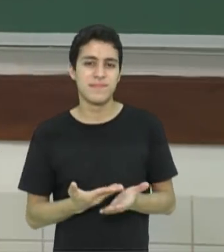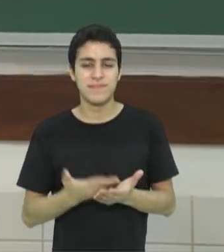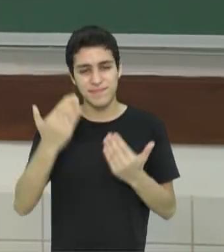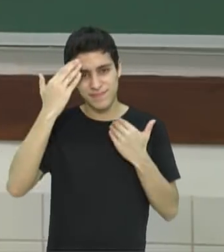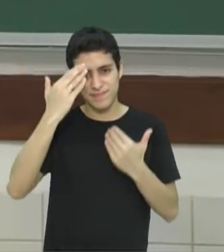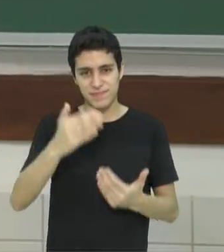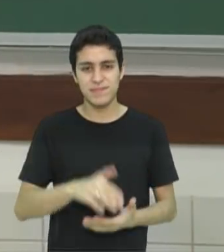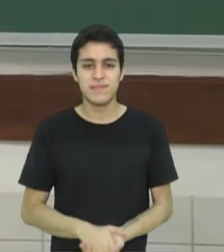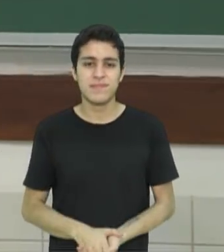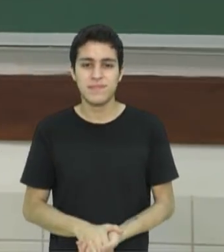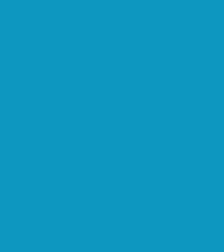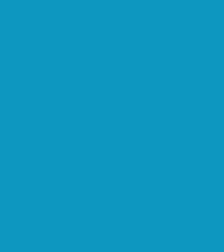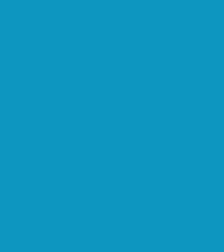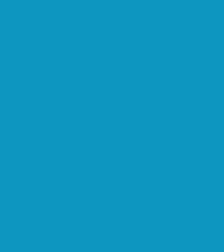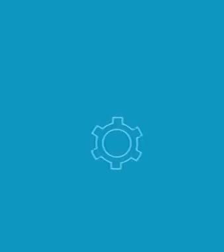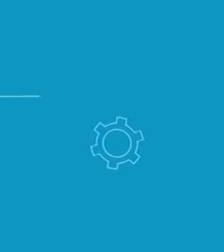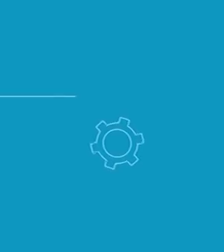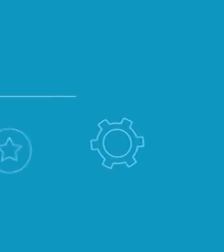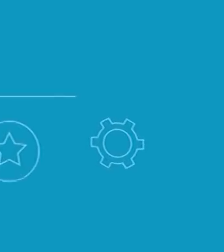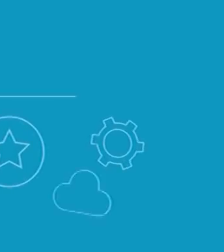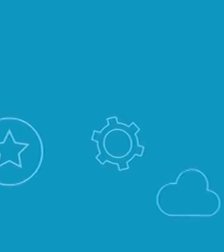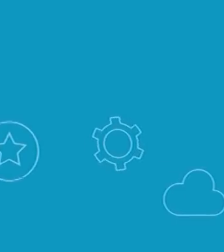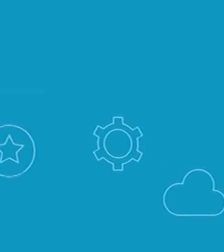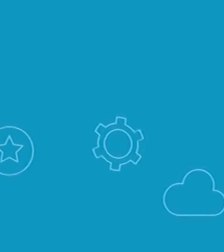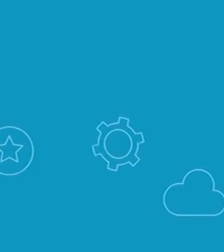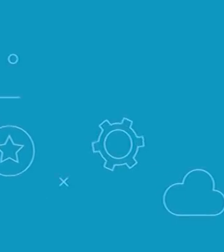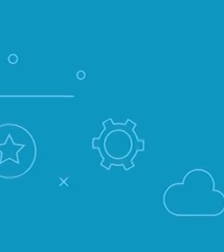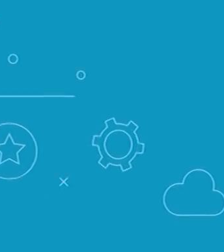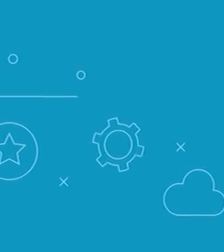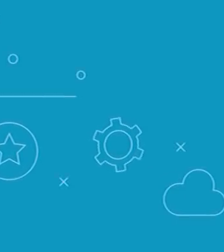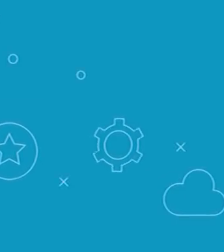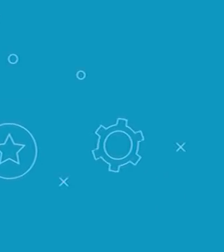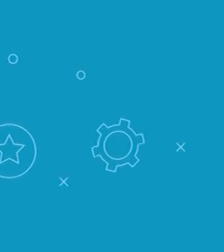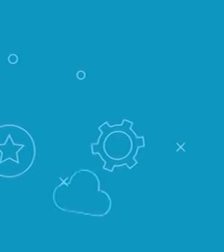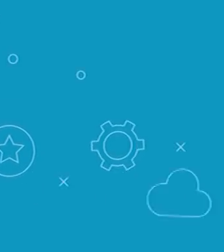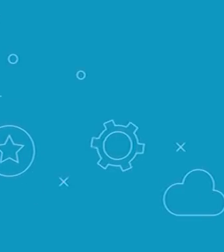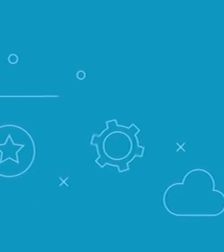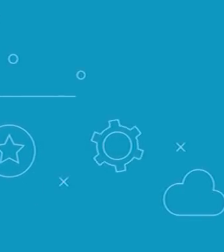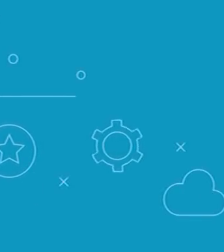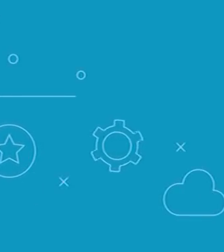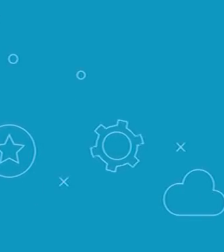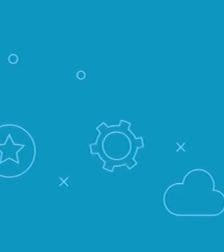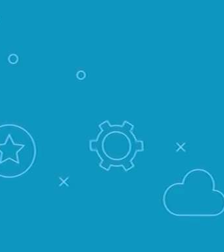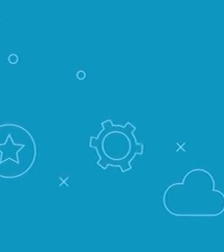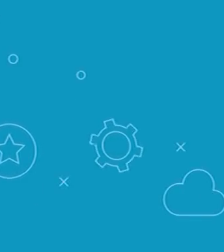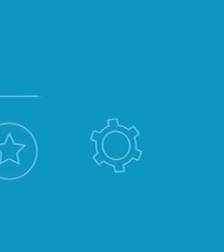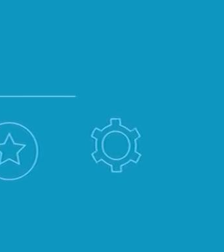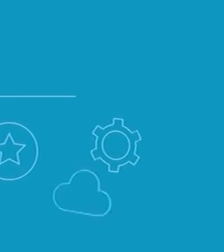Obrigada!